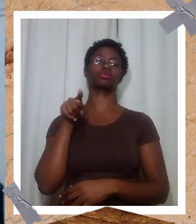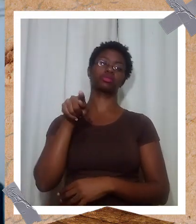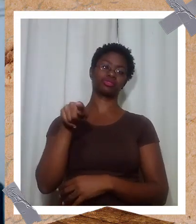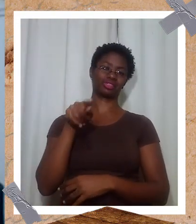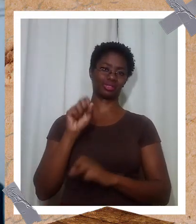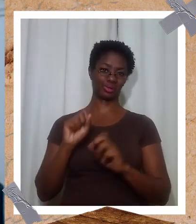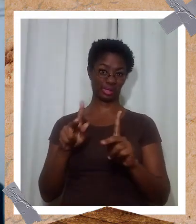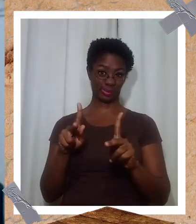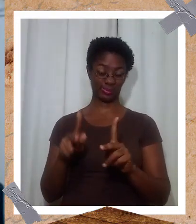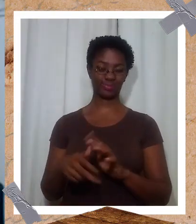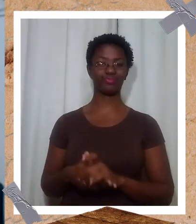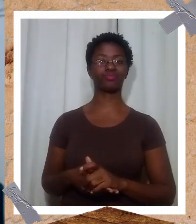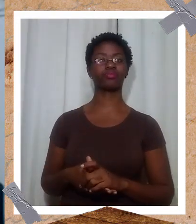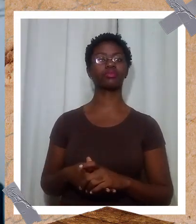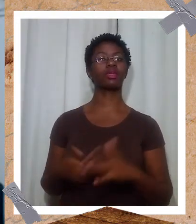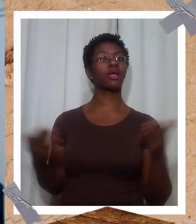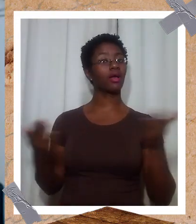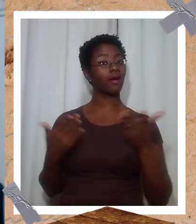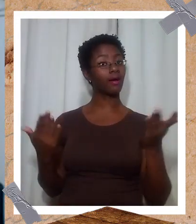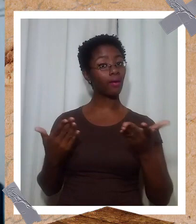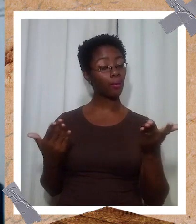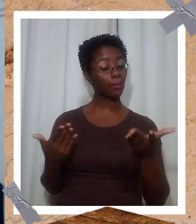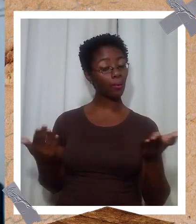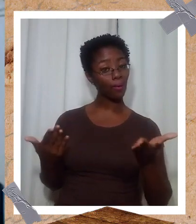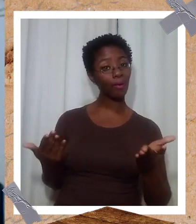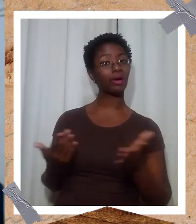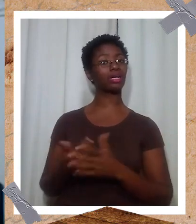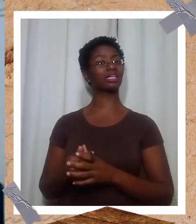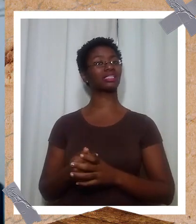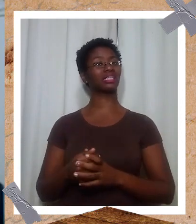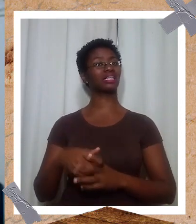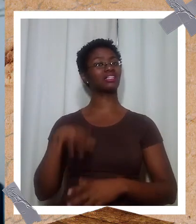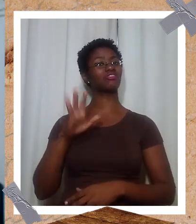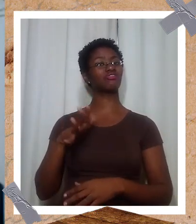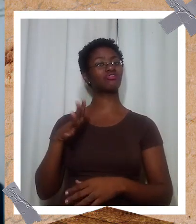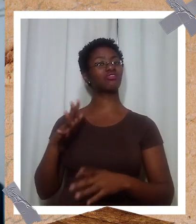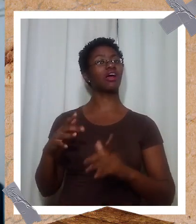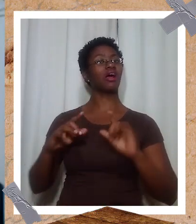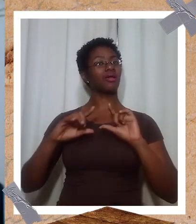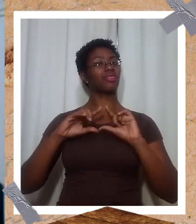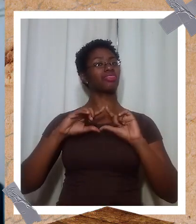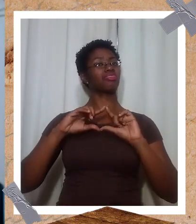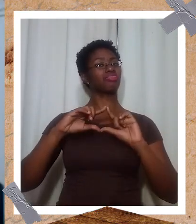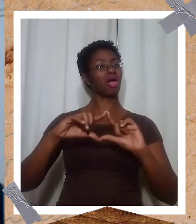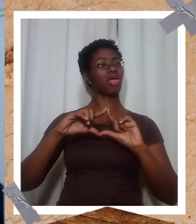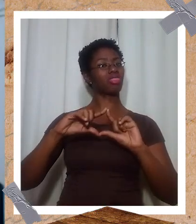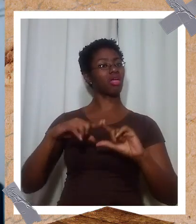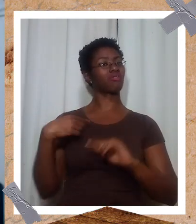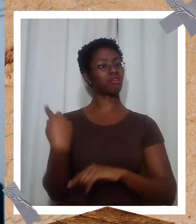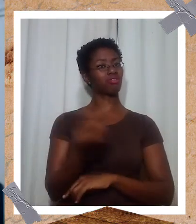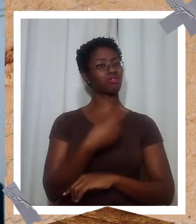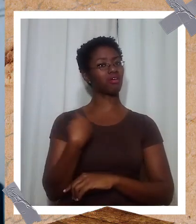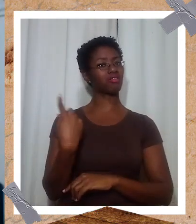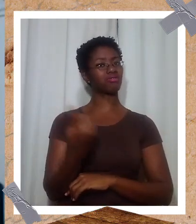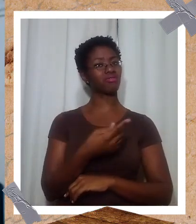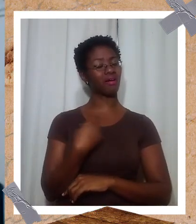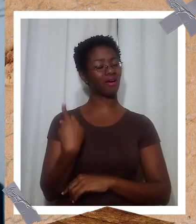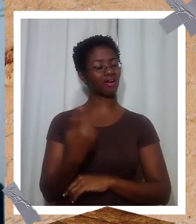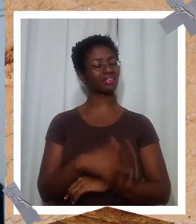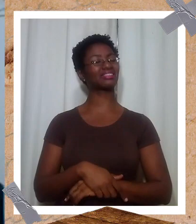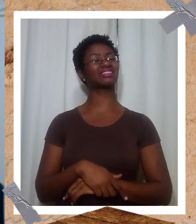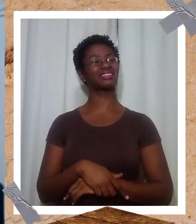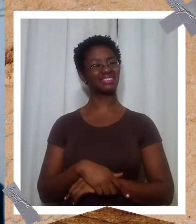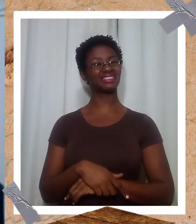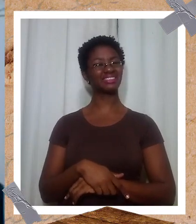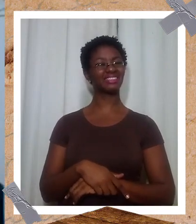para vocês. Agora, aquele momento que já se tornou uma tradição nos nossos encontros aqui do ciclo de debates